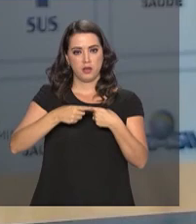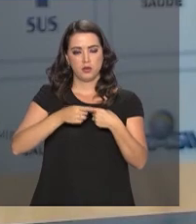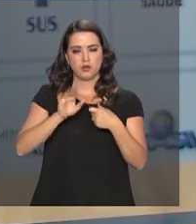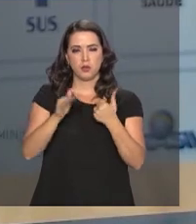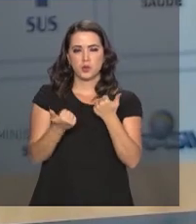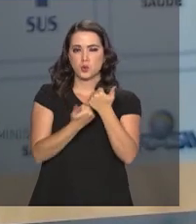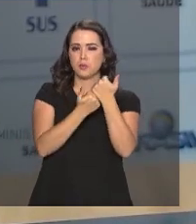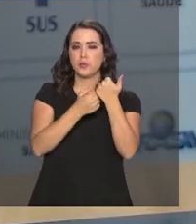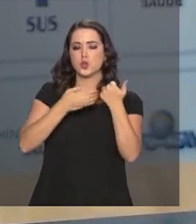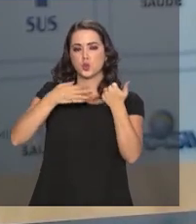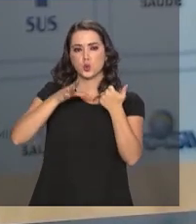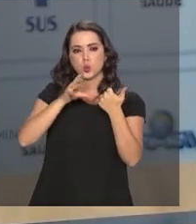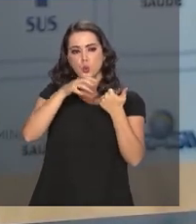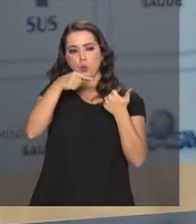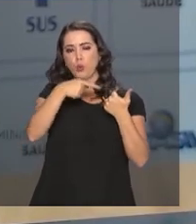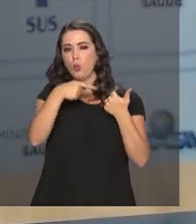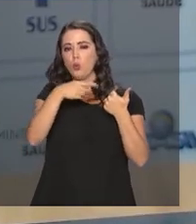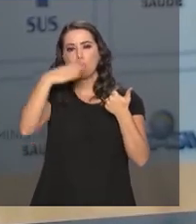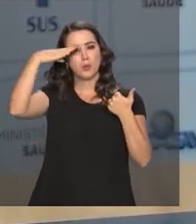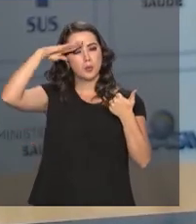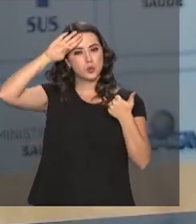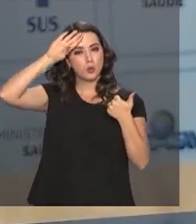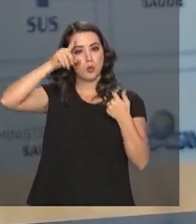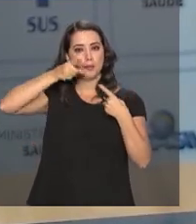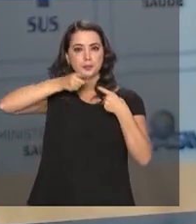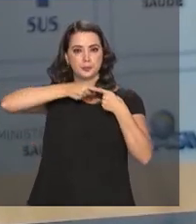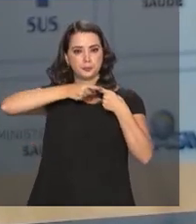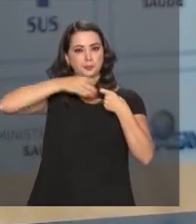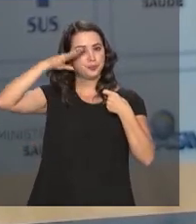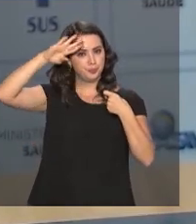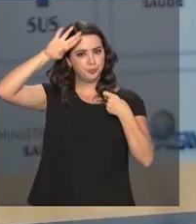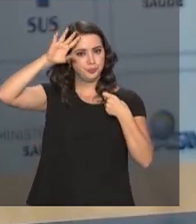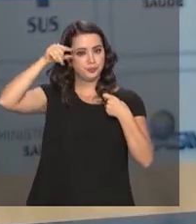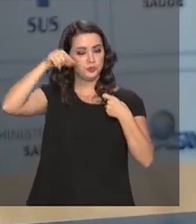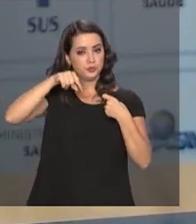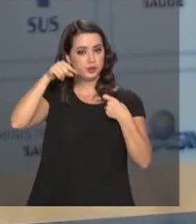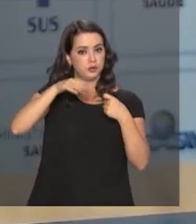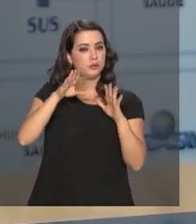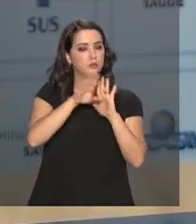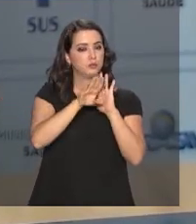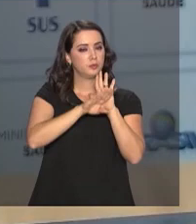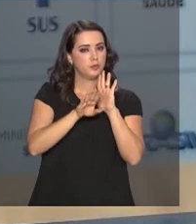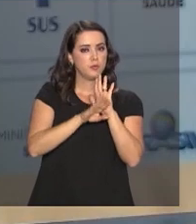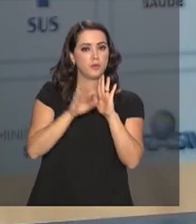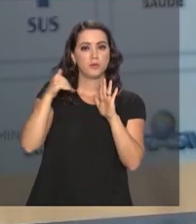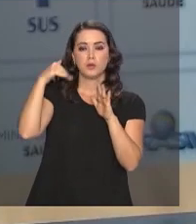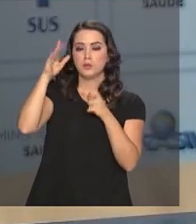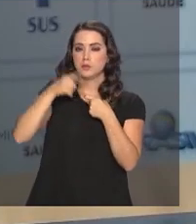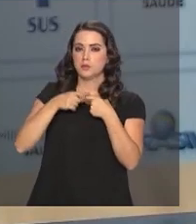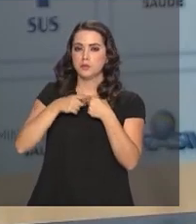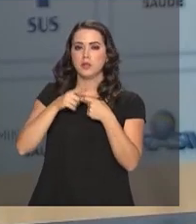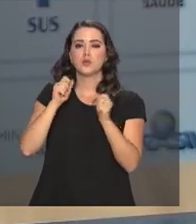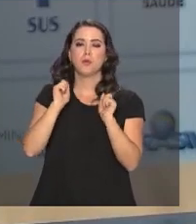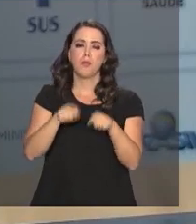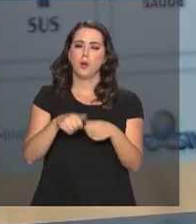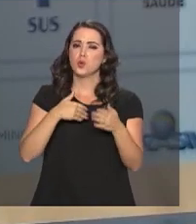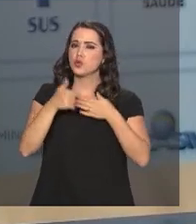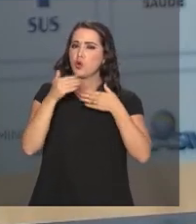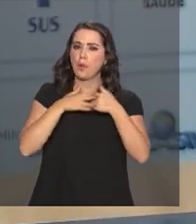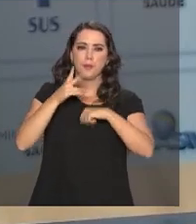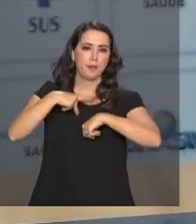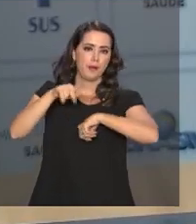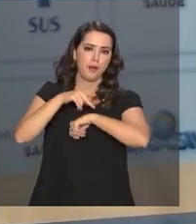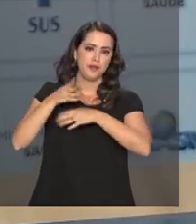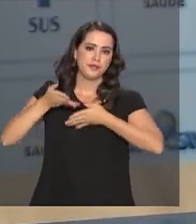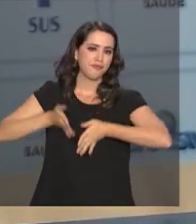ocupados por médicos cubanos no programa mais médicos os candidatos podem ter qualquer nacionalidade desde que tenham